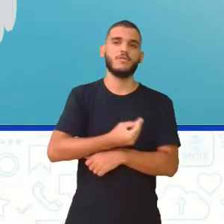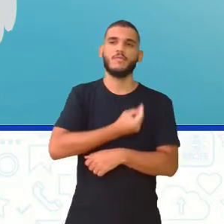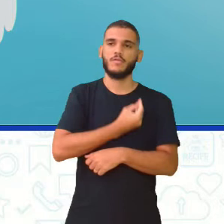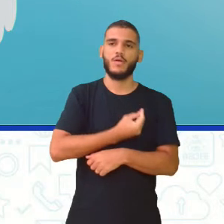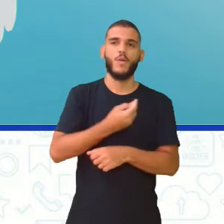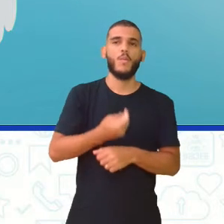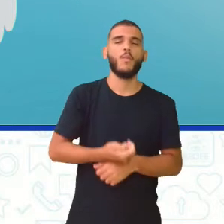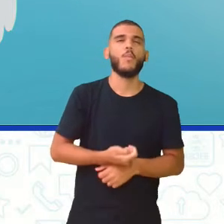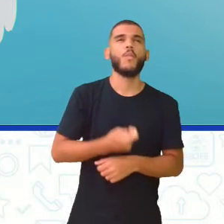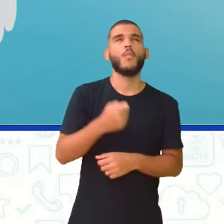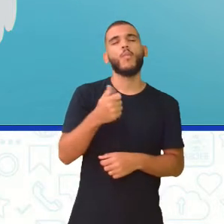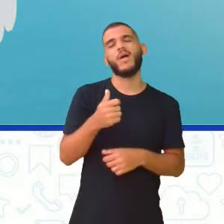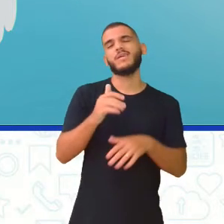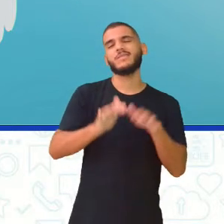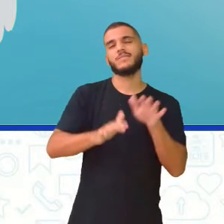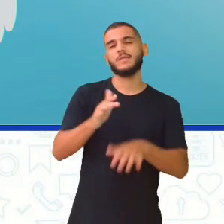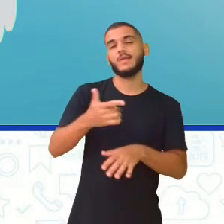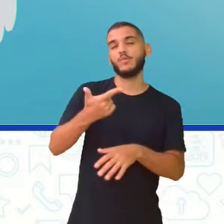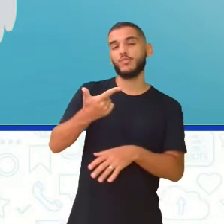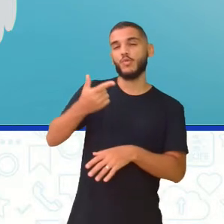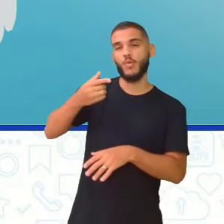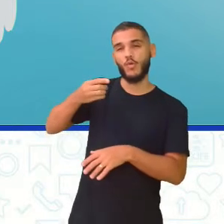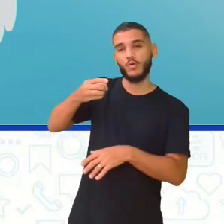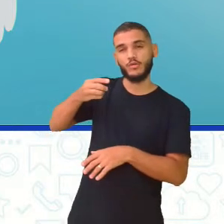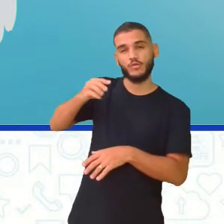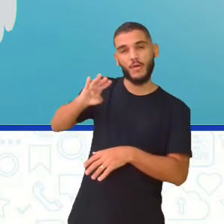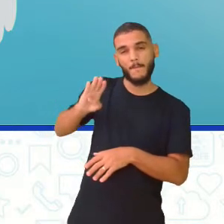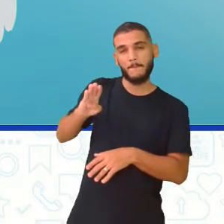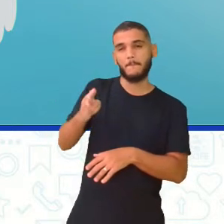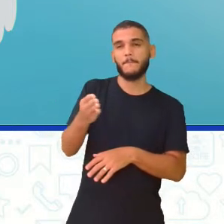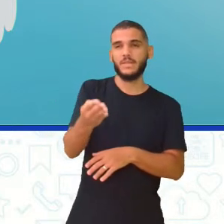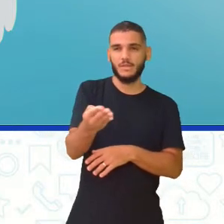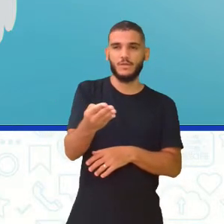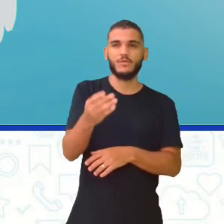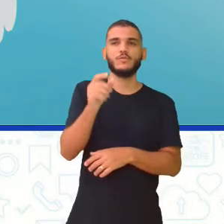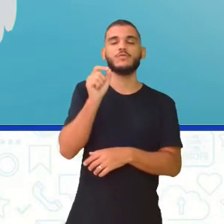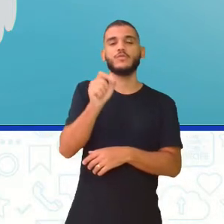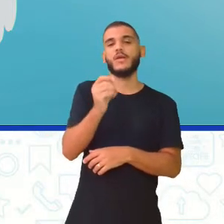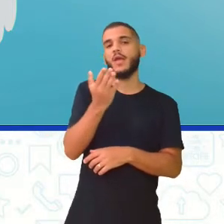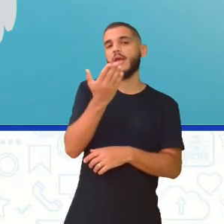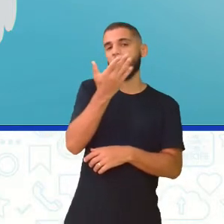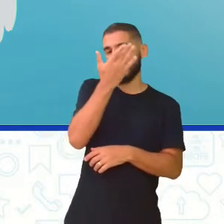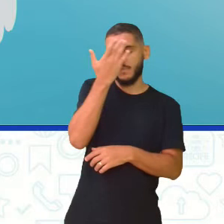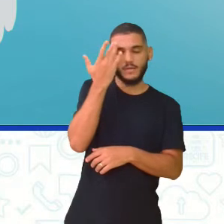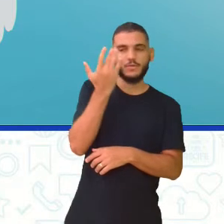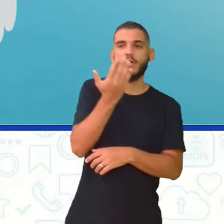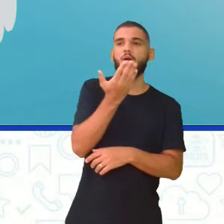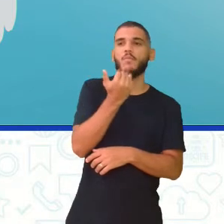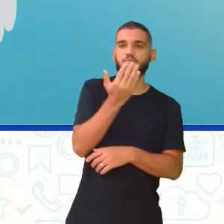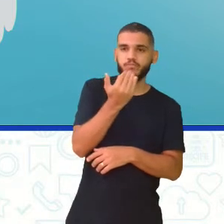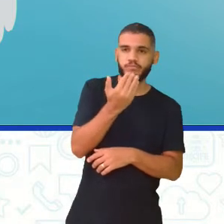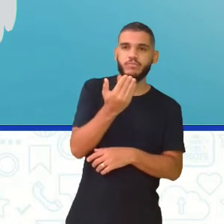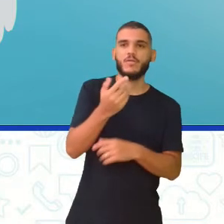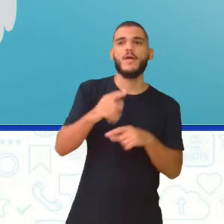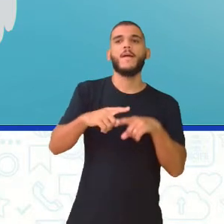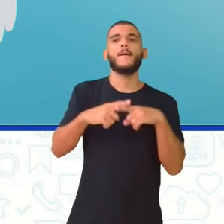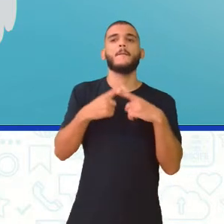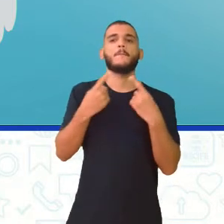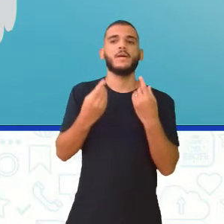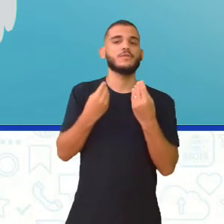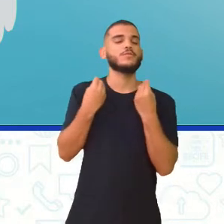E aí, gente, tem um agravante: a área cultivada, porém, será a mesma. Então, como